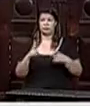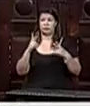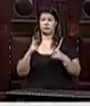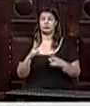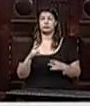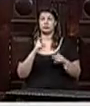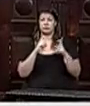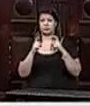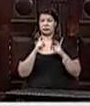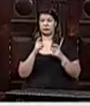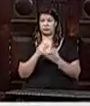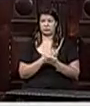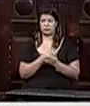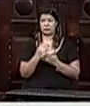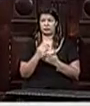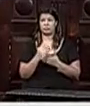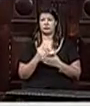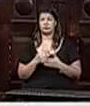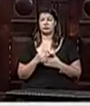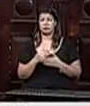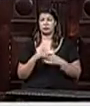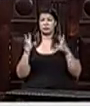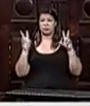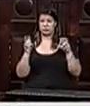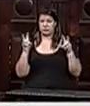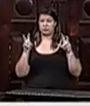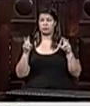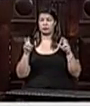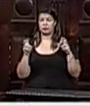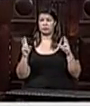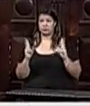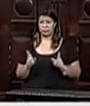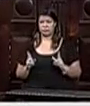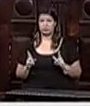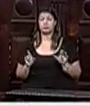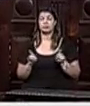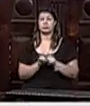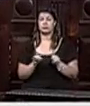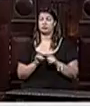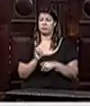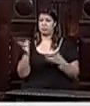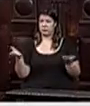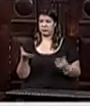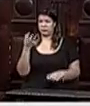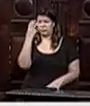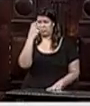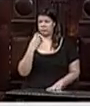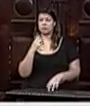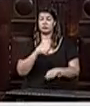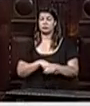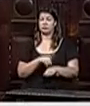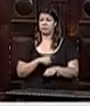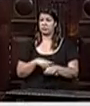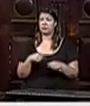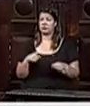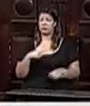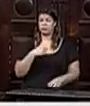que se iniciou mais cedo a respeito dessa questão e nesse grave momento, nessa grave hora que vive o Brasil.